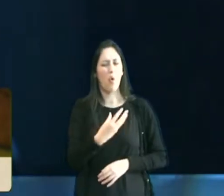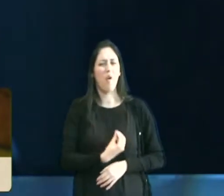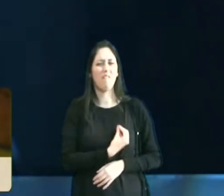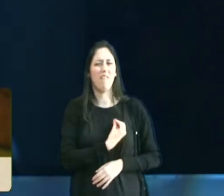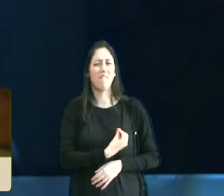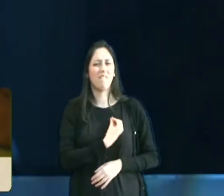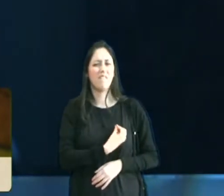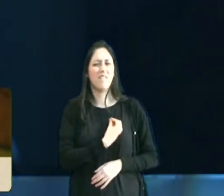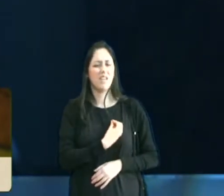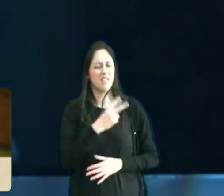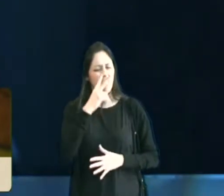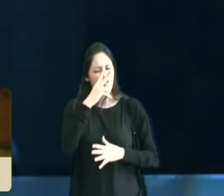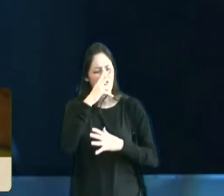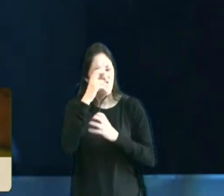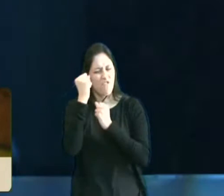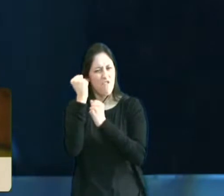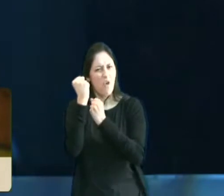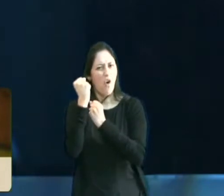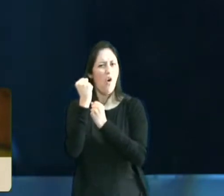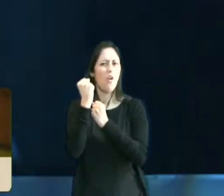nos fortalece.